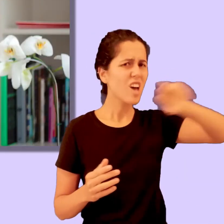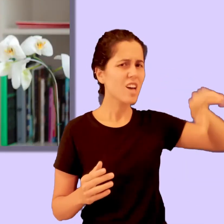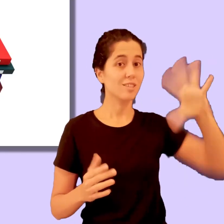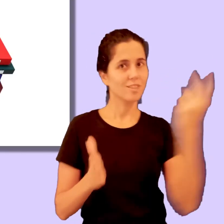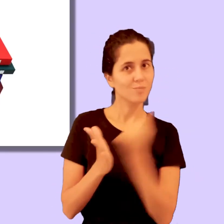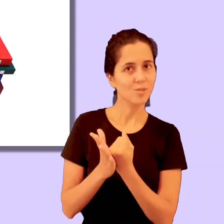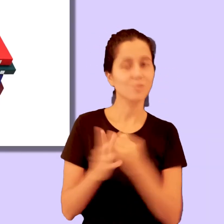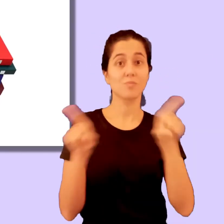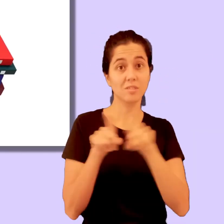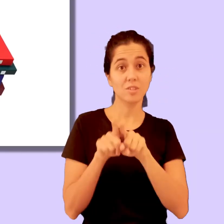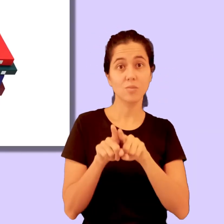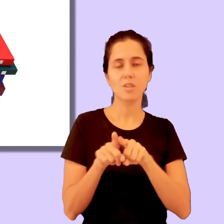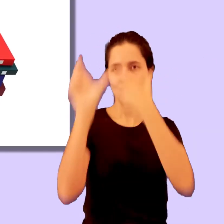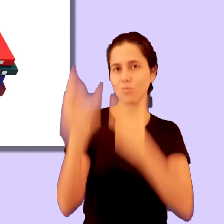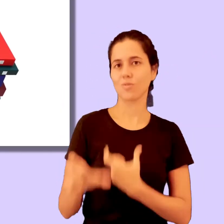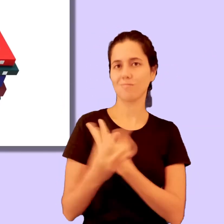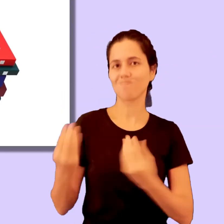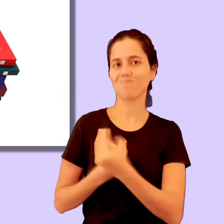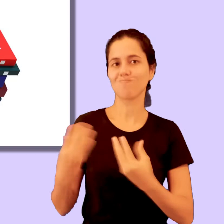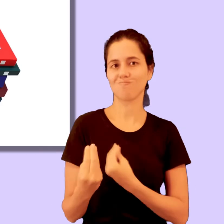umas nas outras.